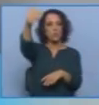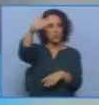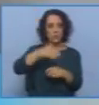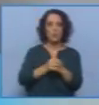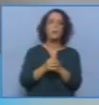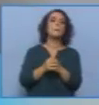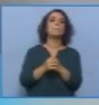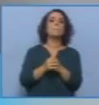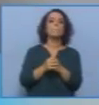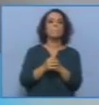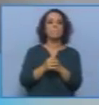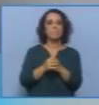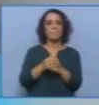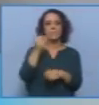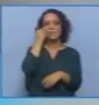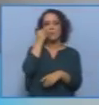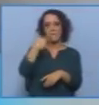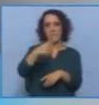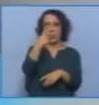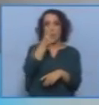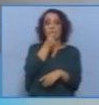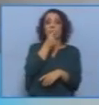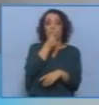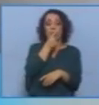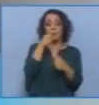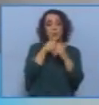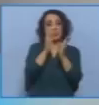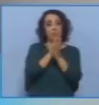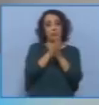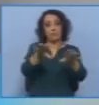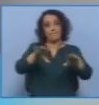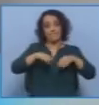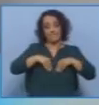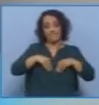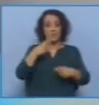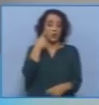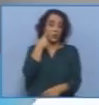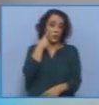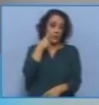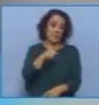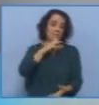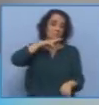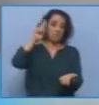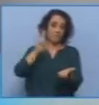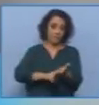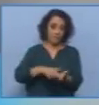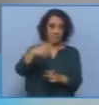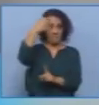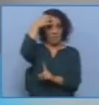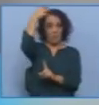forma. Haverá um dia em que todos irão reconhecer a verdade deste